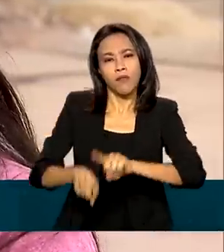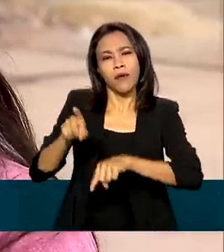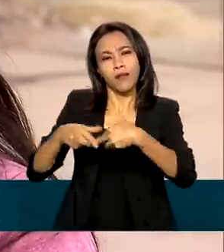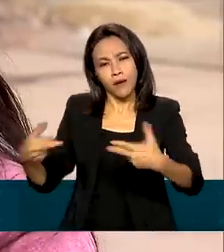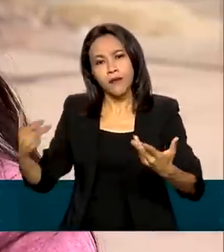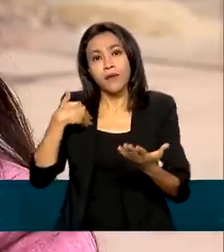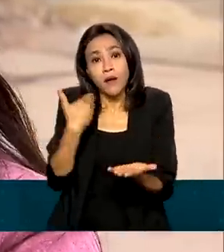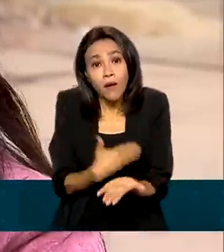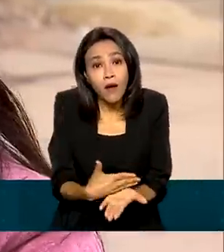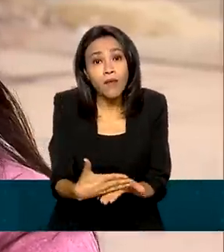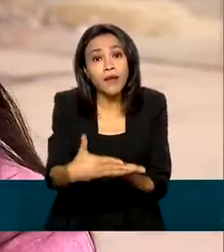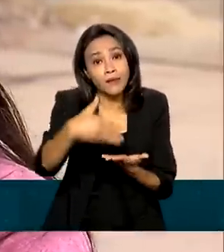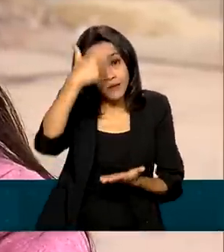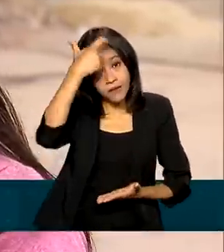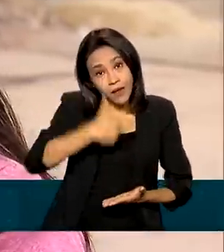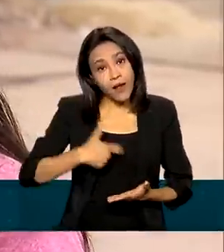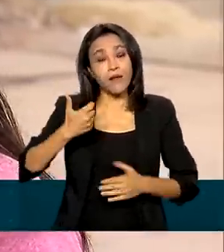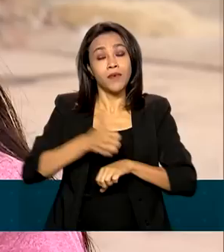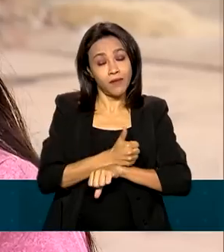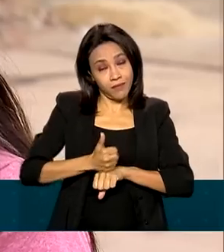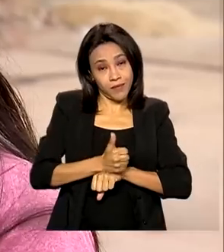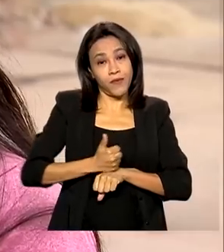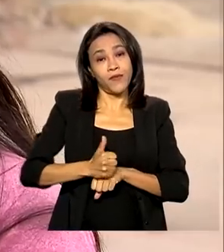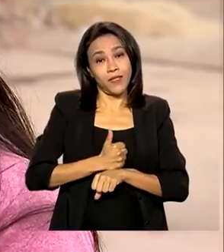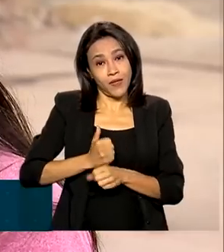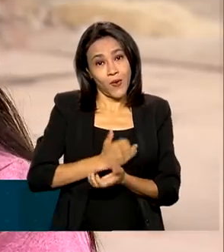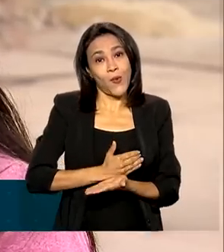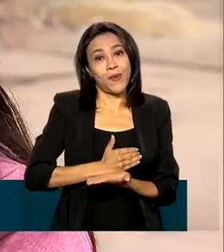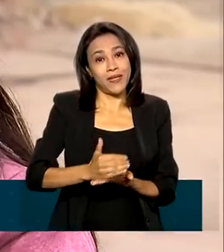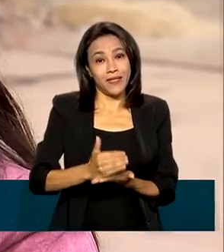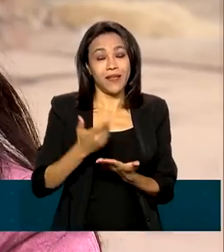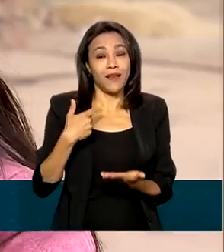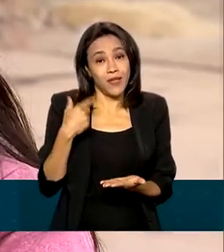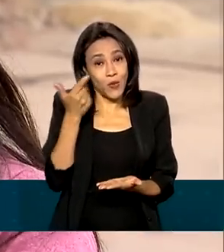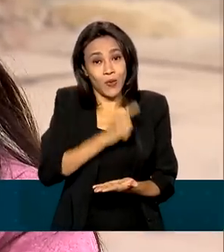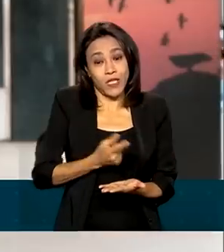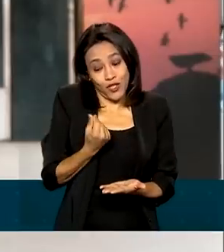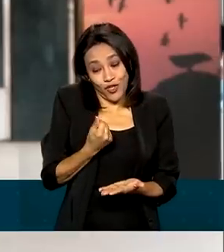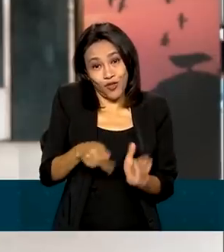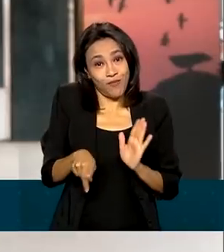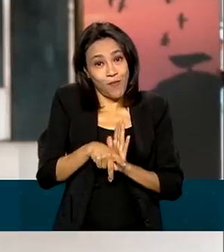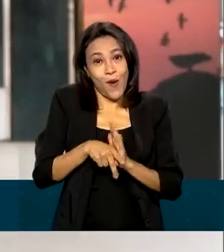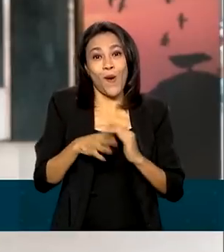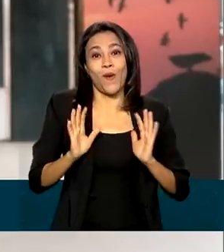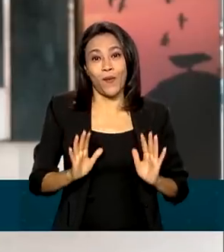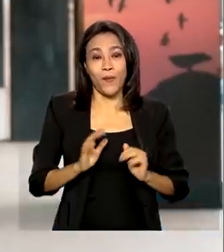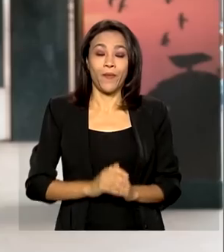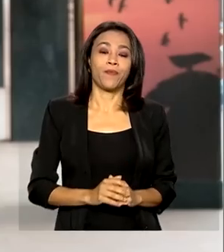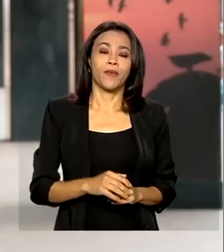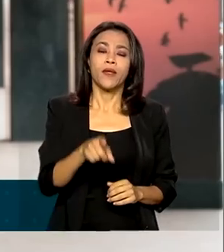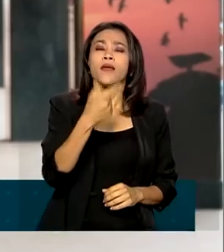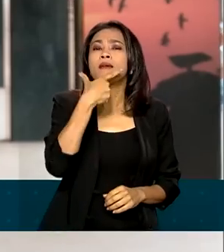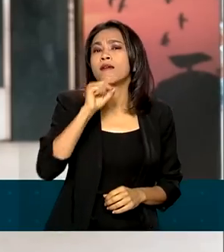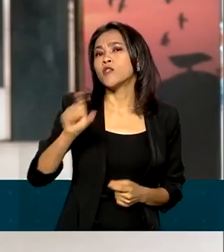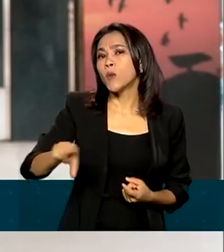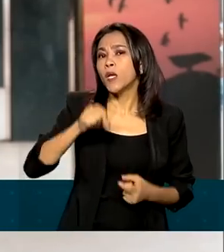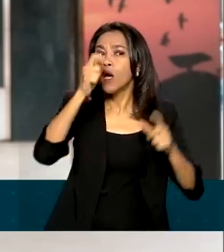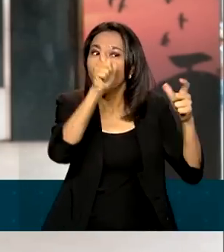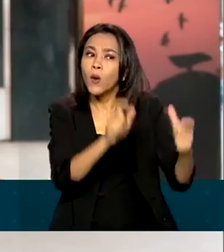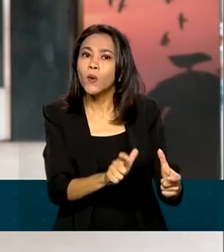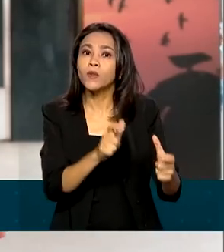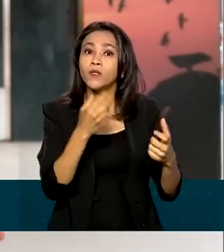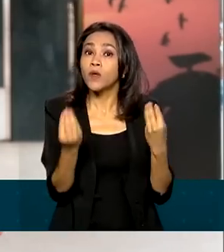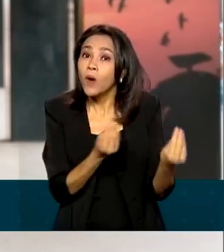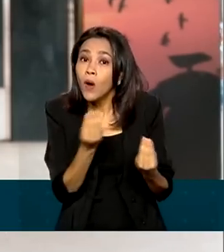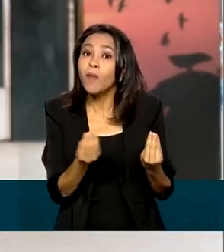a exercer né a profissão E com isso eu ganhar meu próprio dinheiro quem vai escolher onde tomar o crédito é